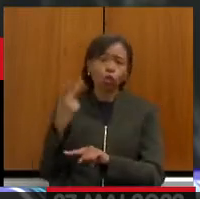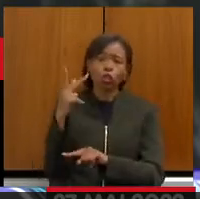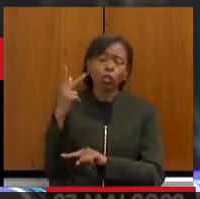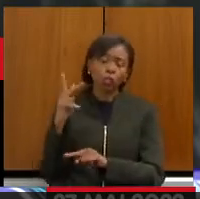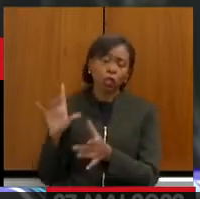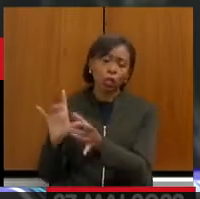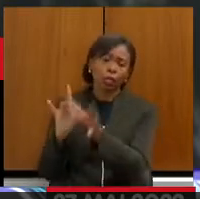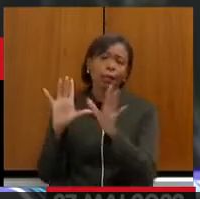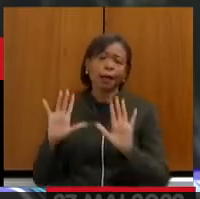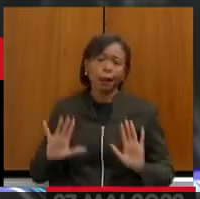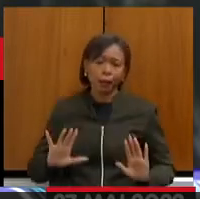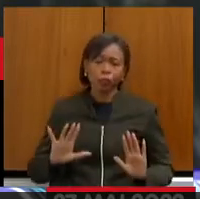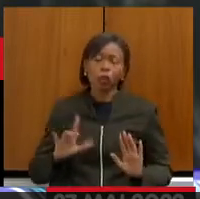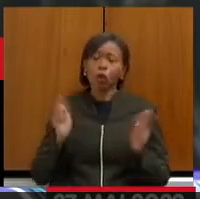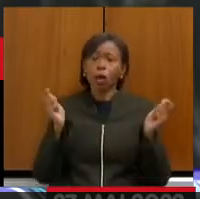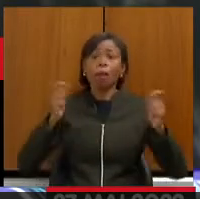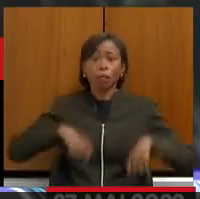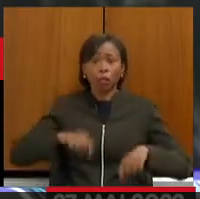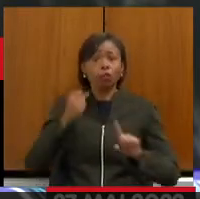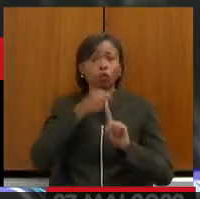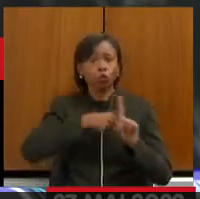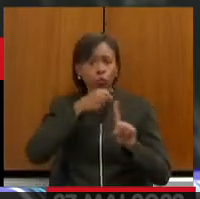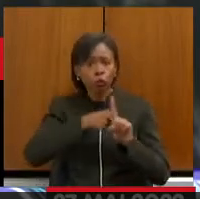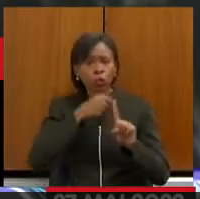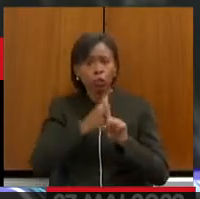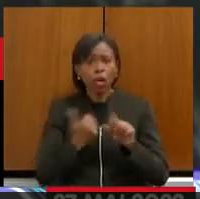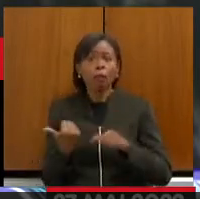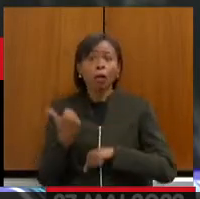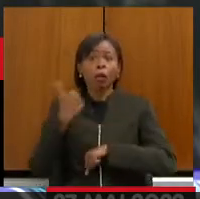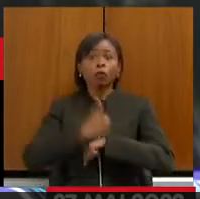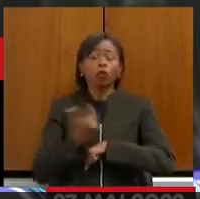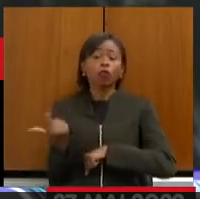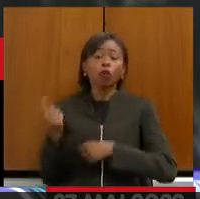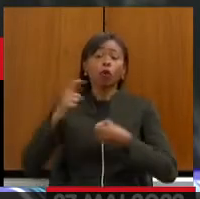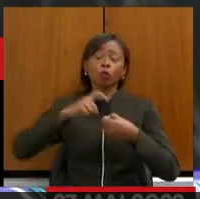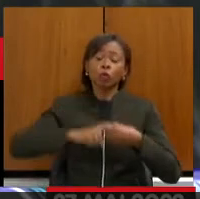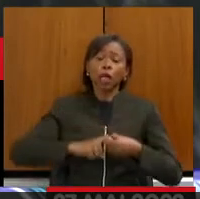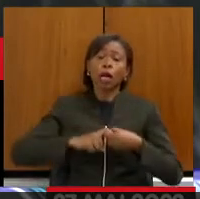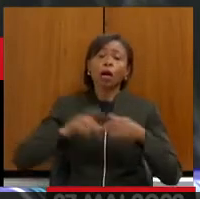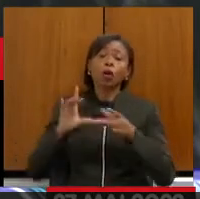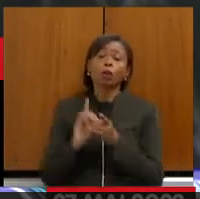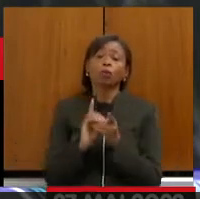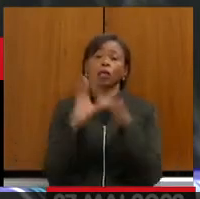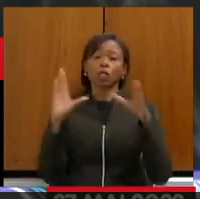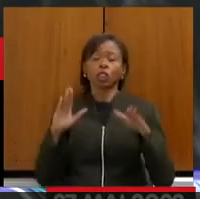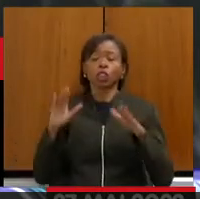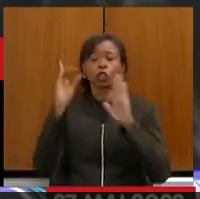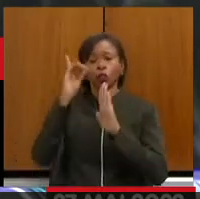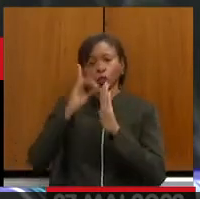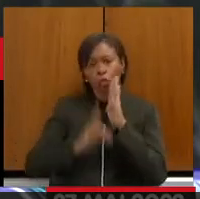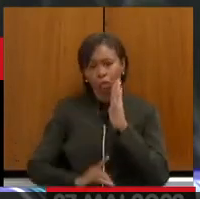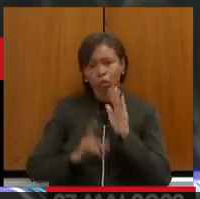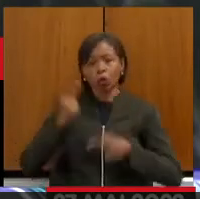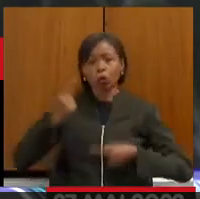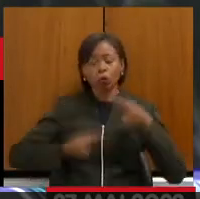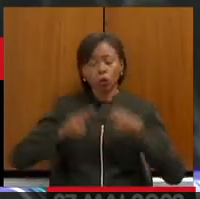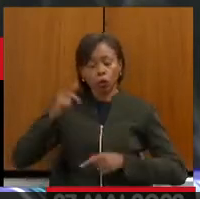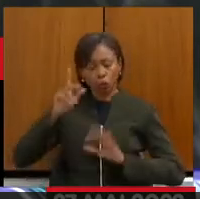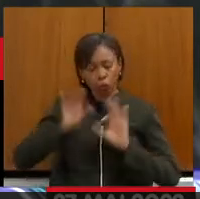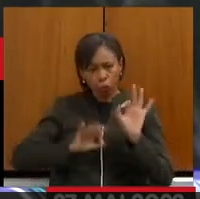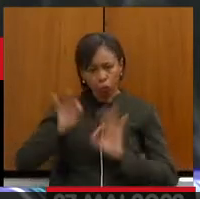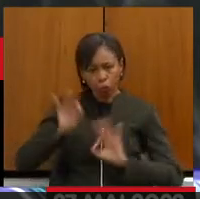tenhamos a possibilidade efetiva de lutar pela retomada do Estado democrático de direito e construir um projeto Popular